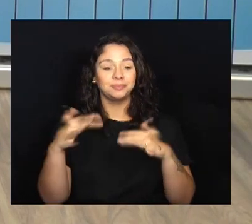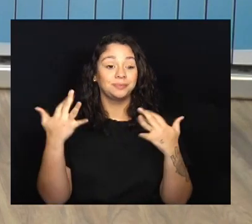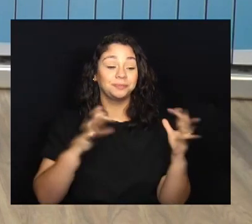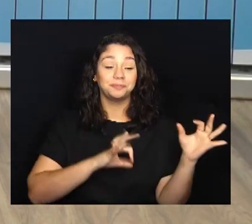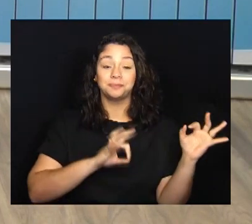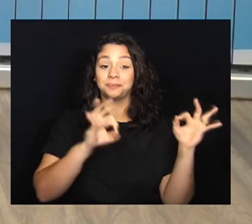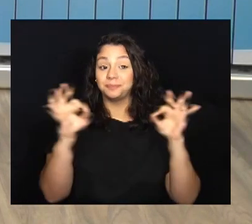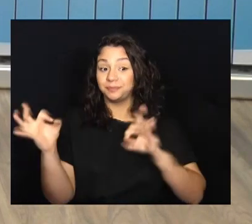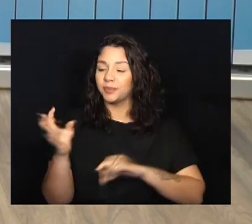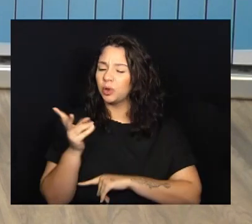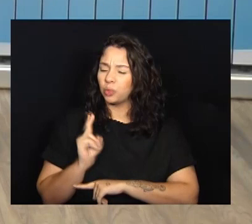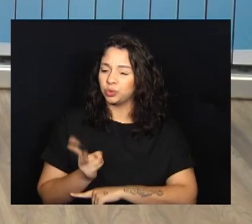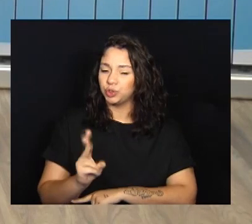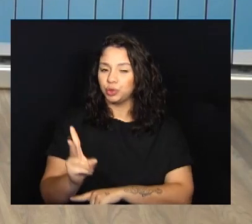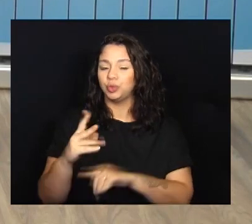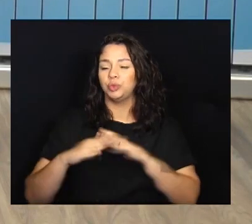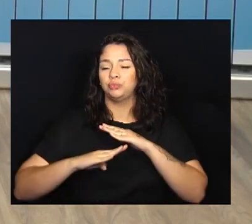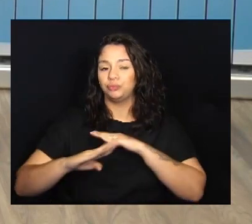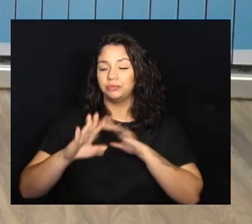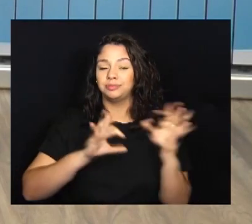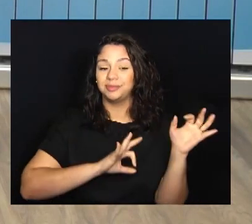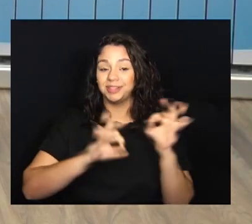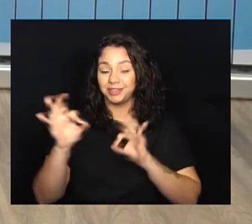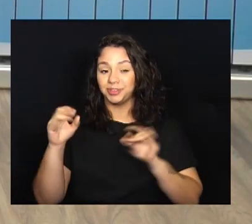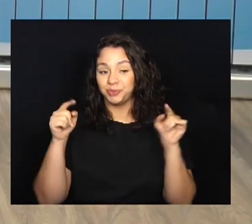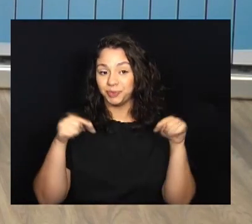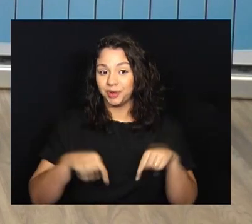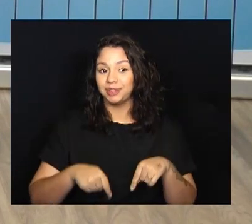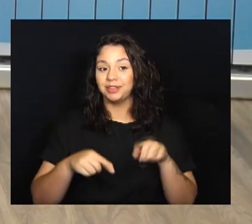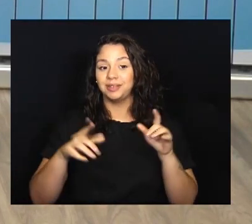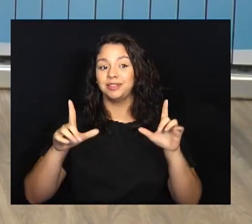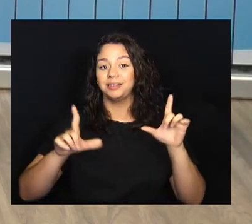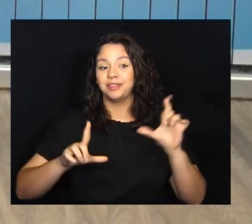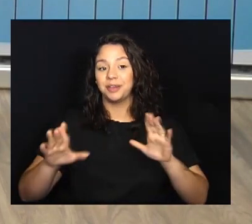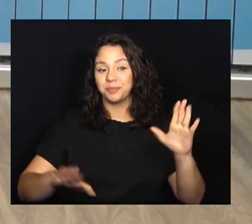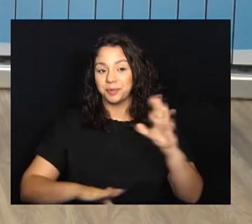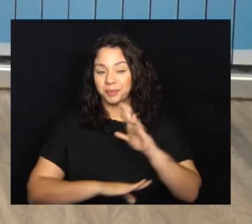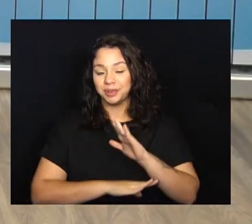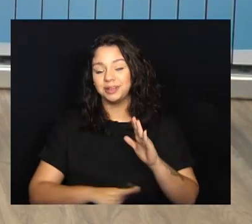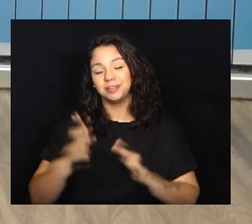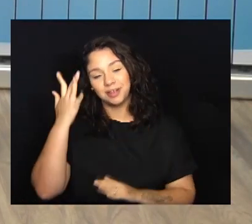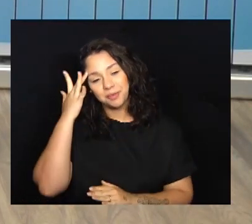audiência. Continue aqui na TV Câmara Campinas e nos vemos amanhã